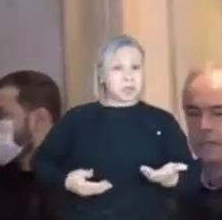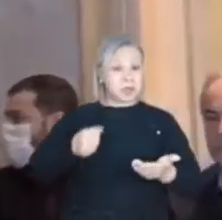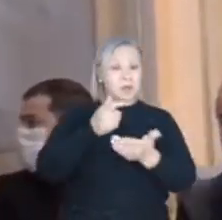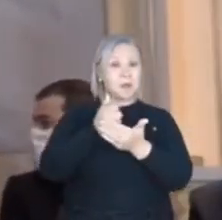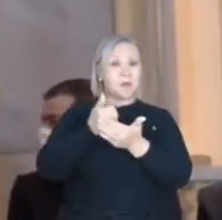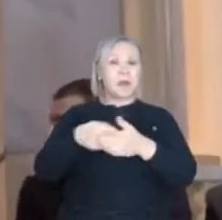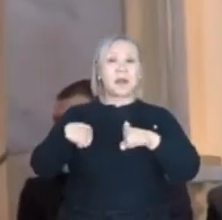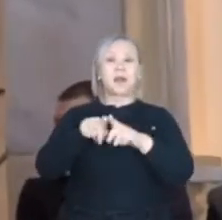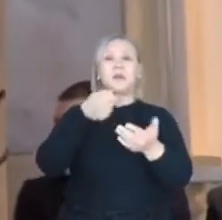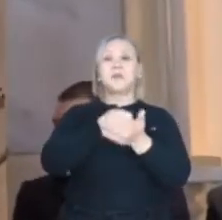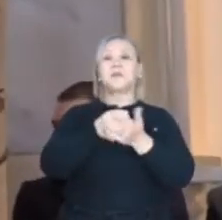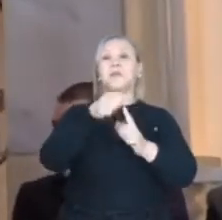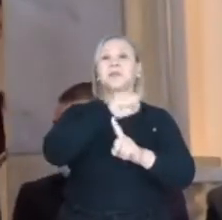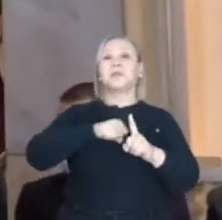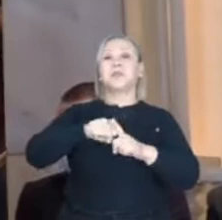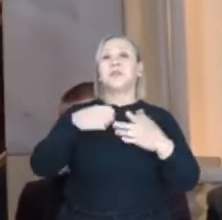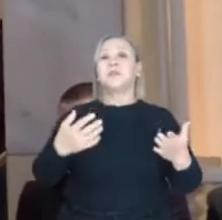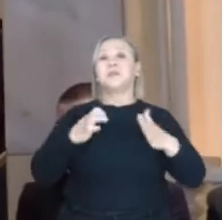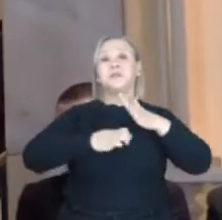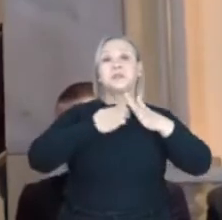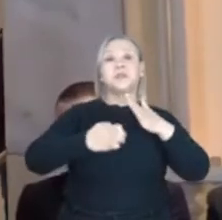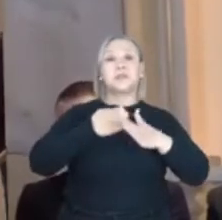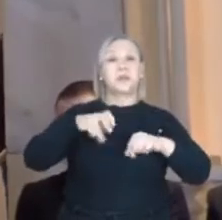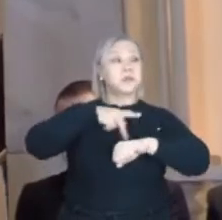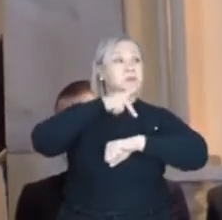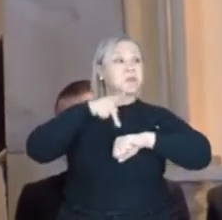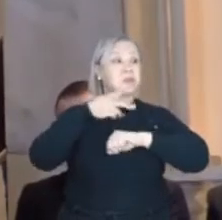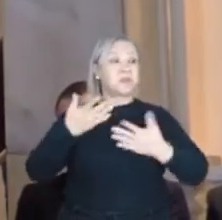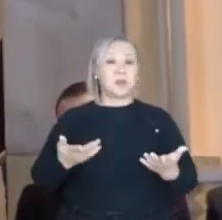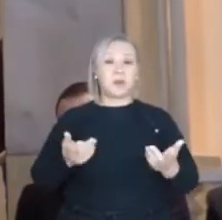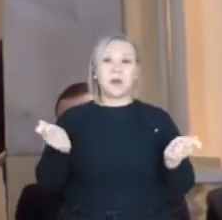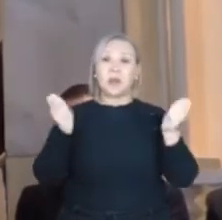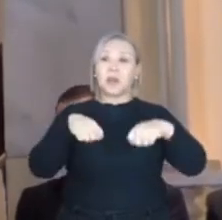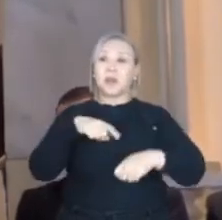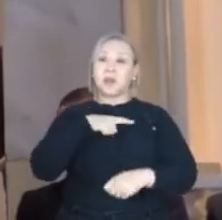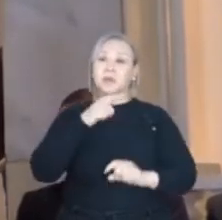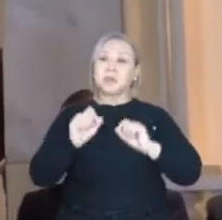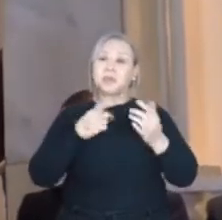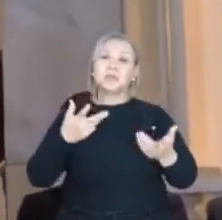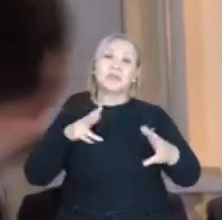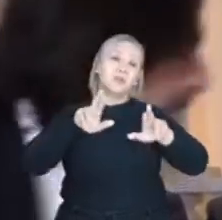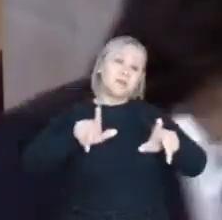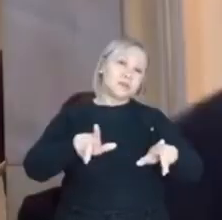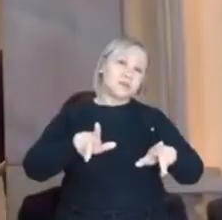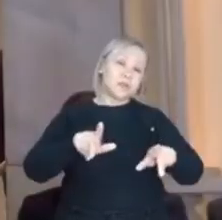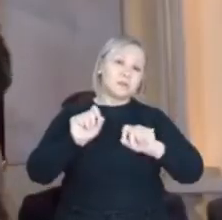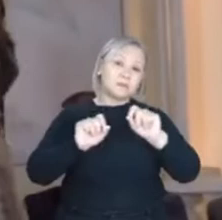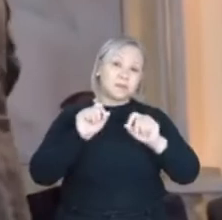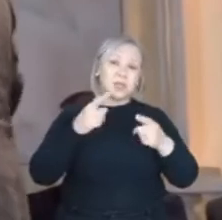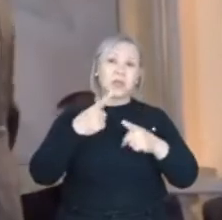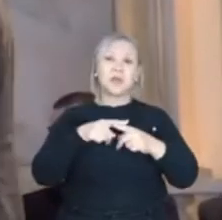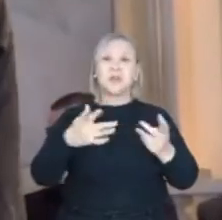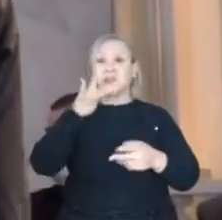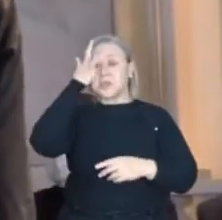mesmas obrigações sociais de uma multinacional. É preciso que haja uma diferenciação, porque senão as pessoas